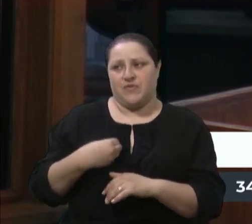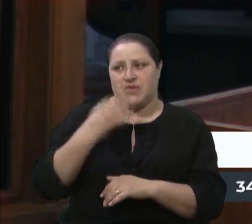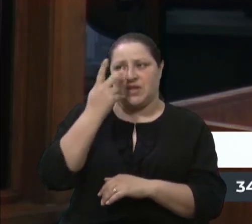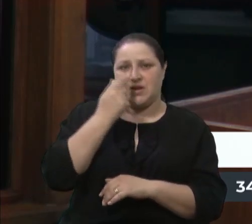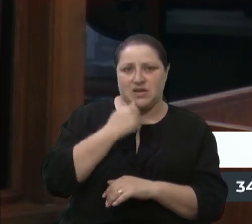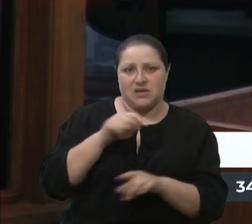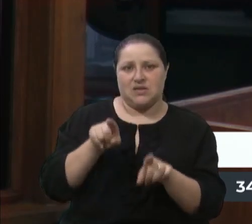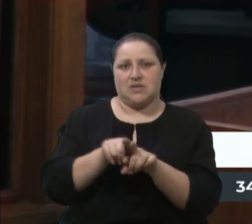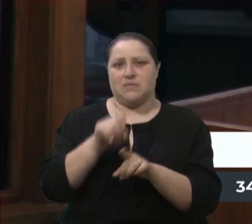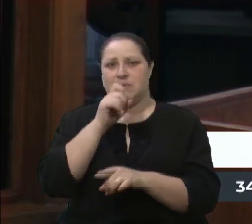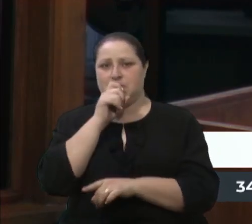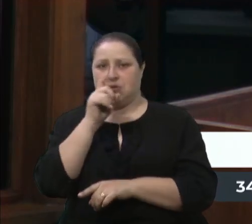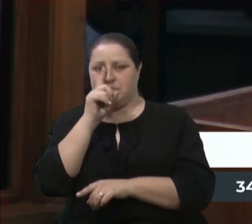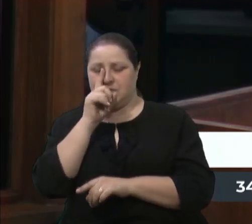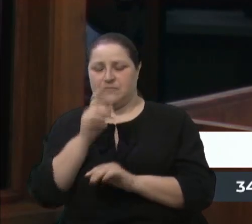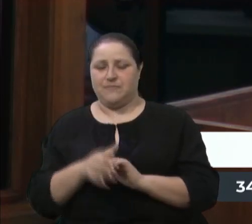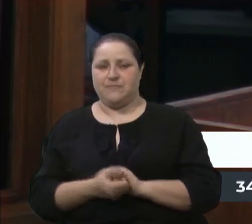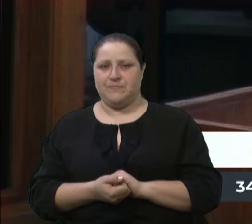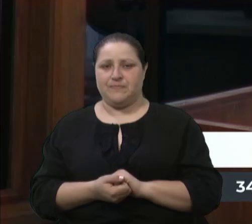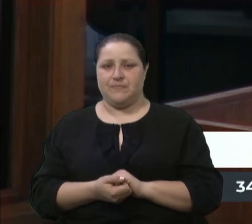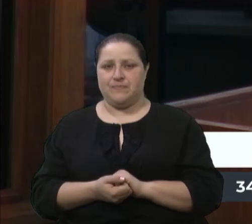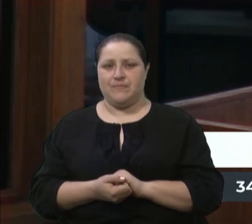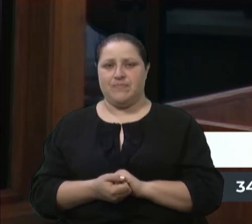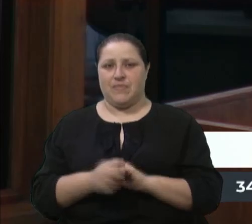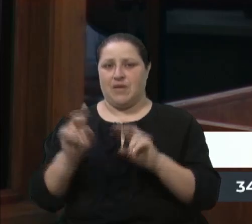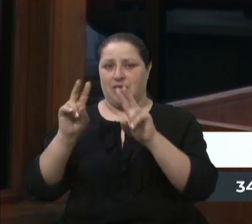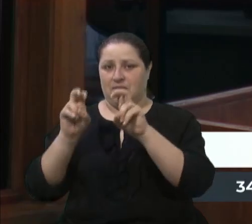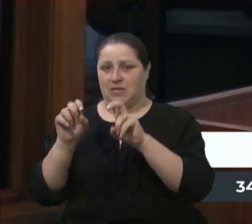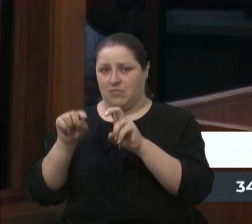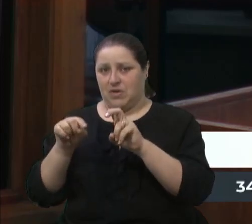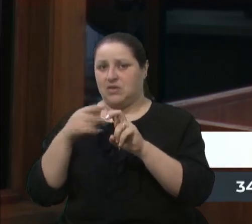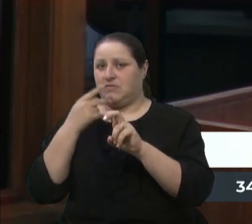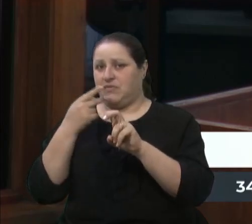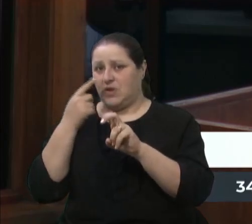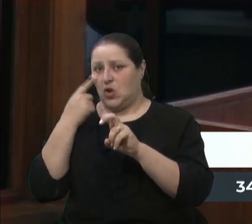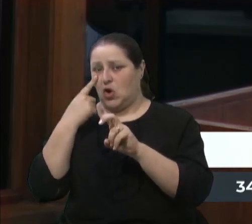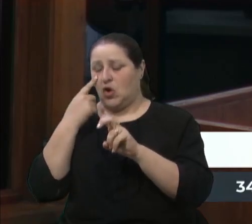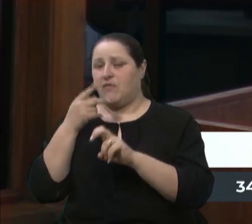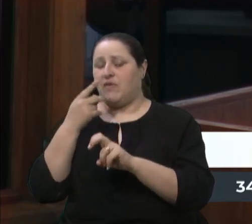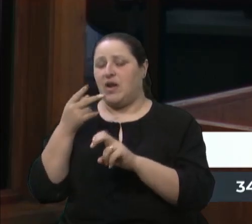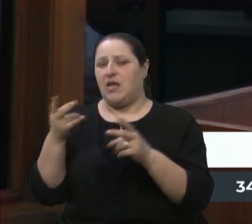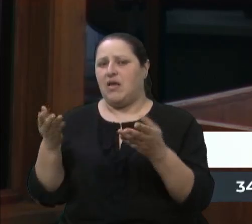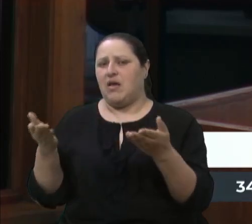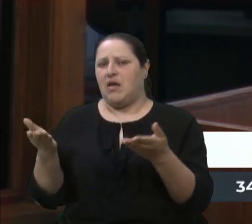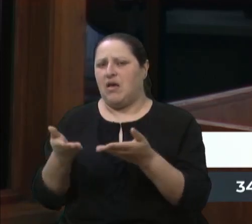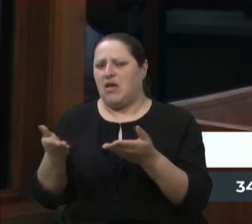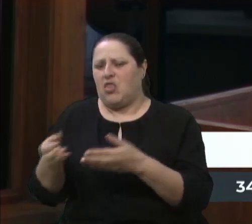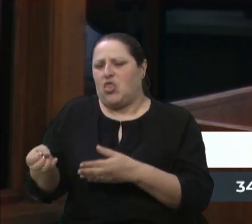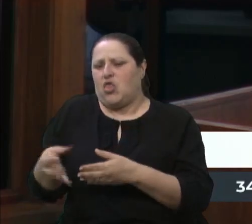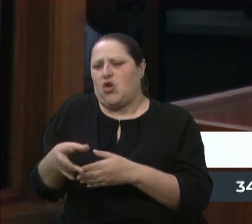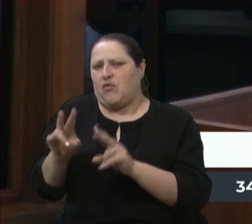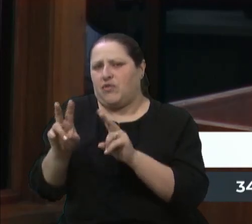Então, eu trago esse tema e destaco, ele não é um tema atual, é um tema antigo.